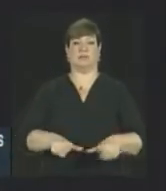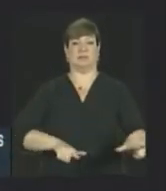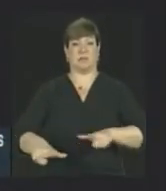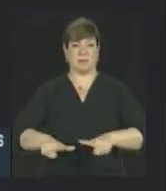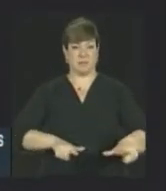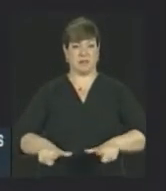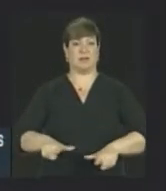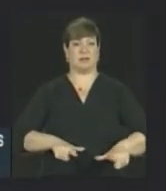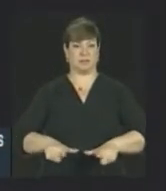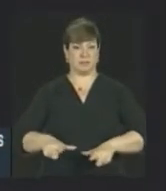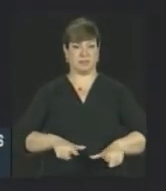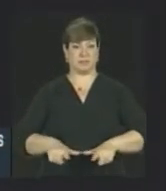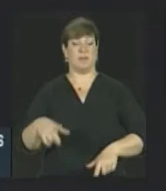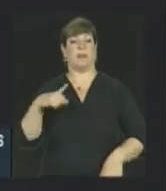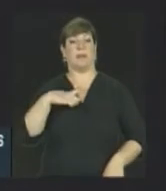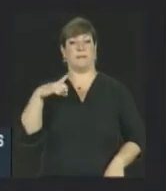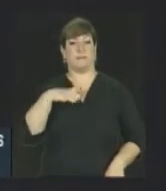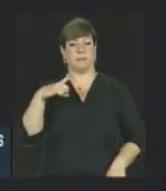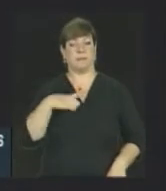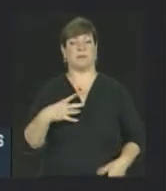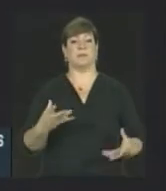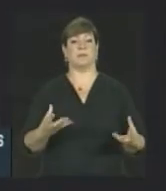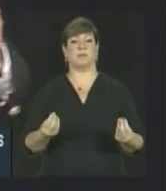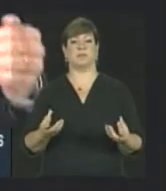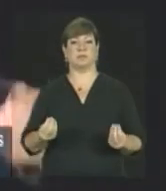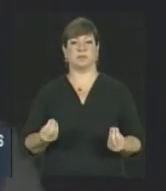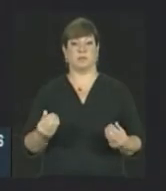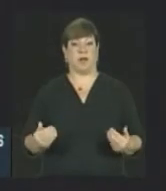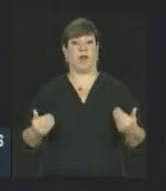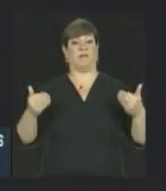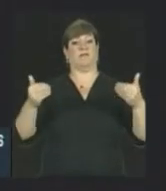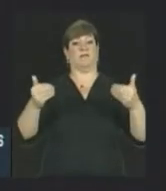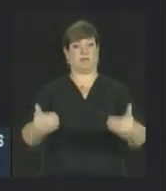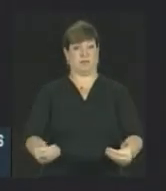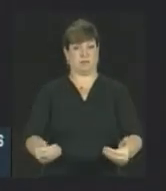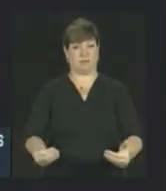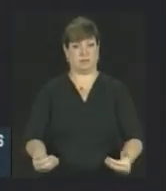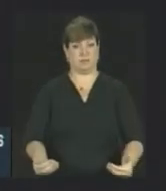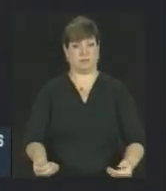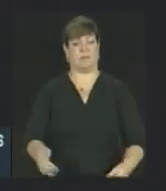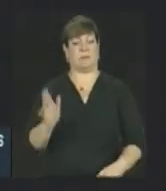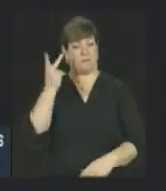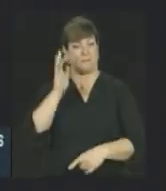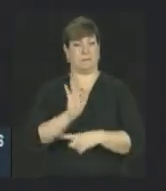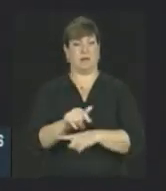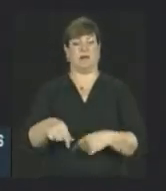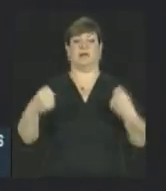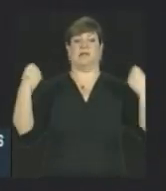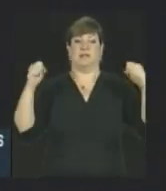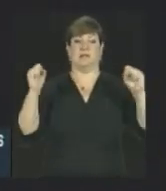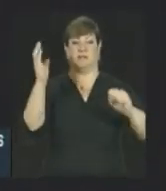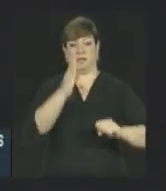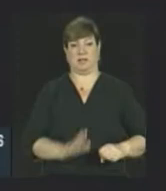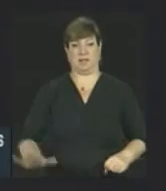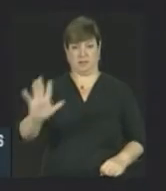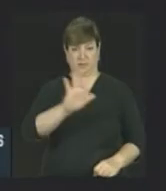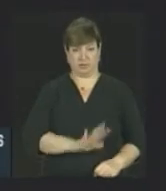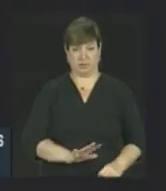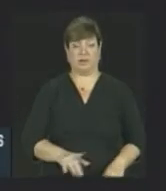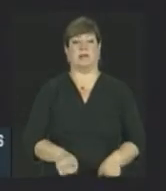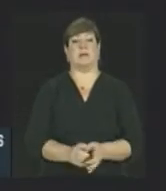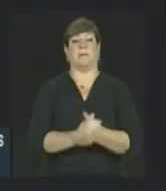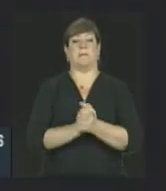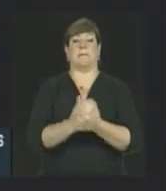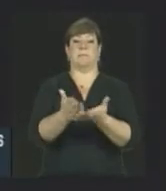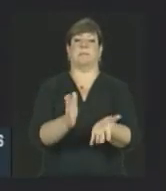ferramenta e que tem sido um grande avanço para o esporte nacional. Para isso, parabenizamos o Ministério do